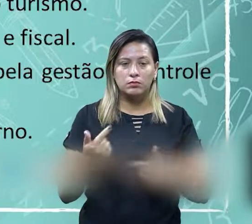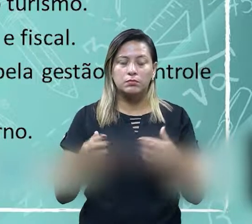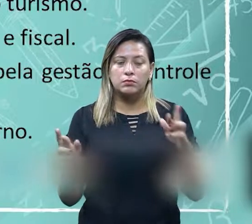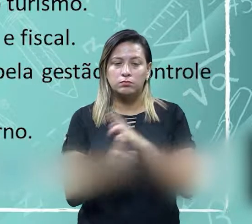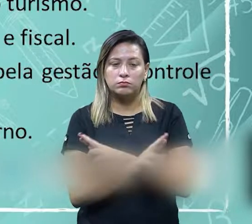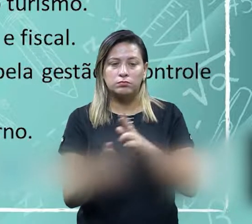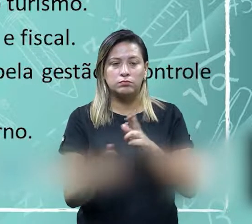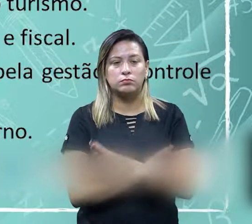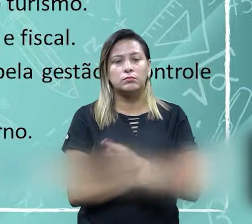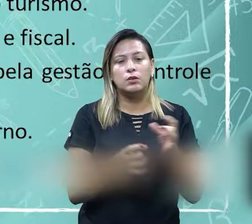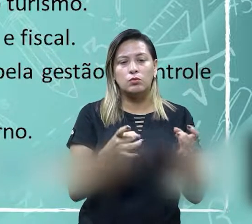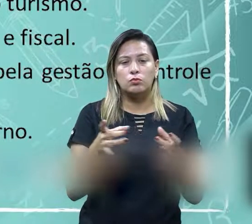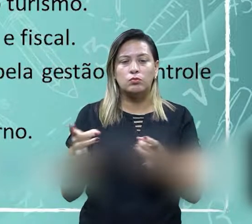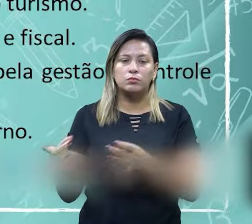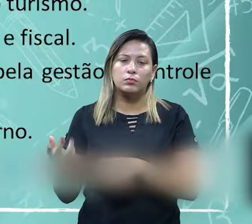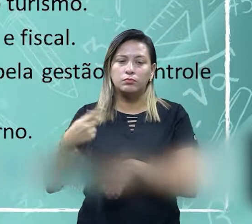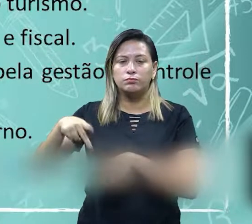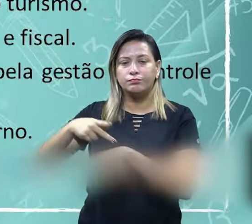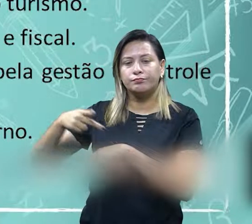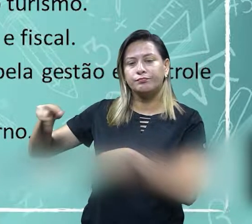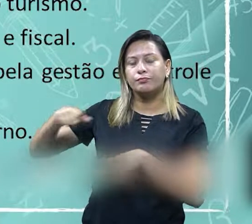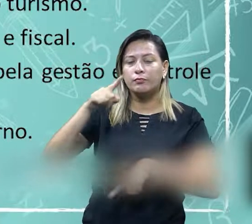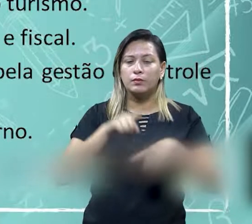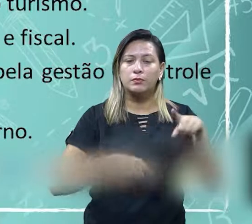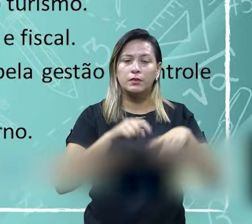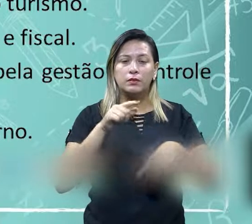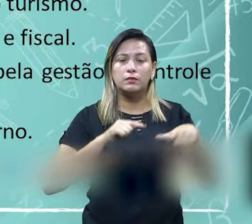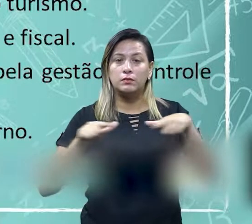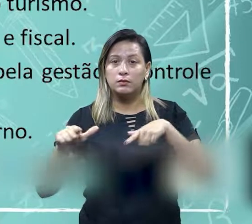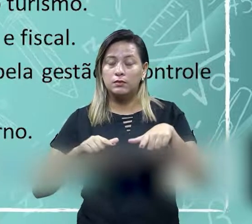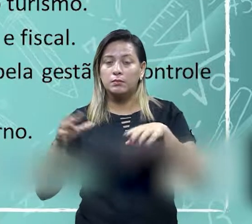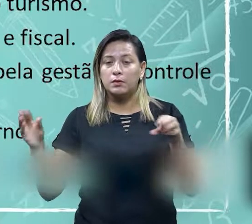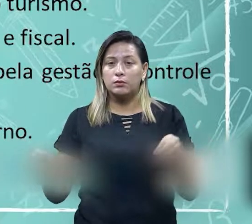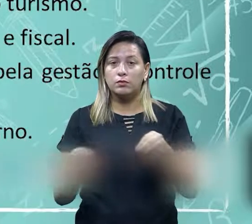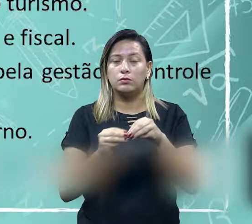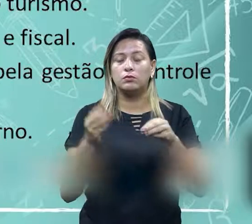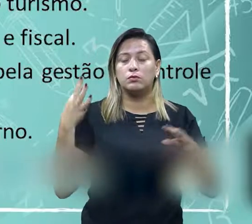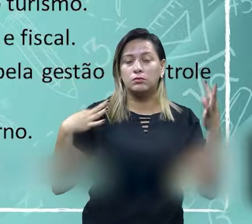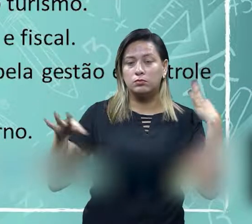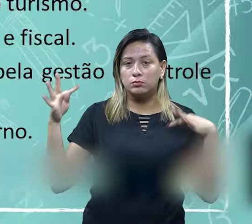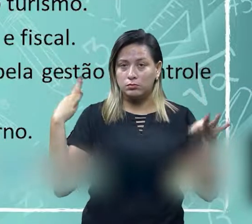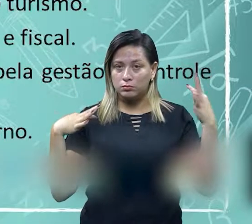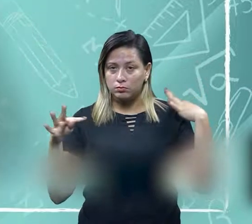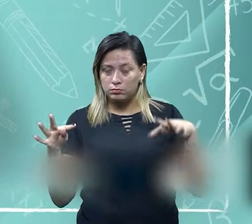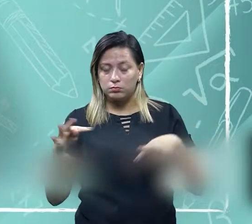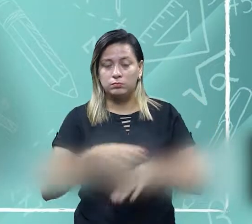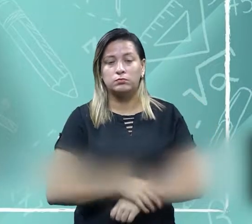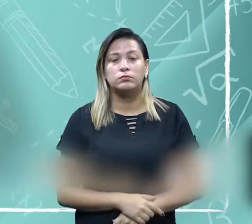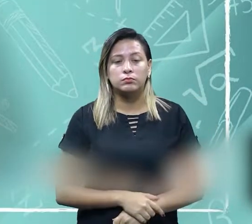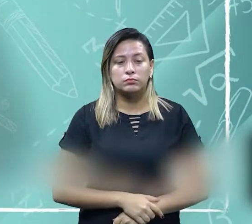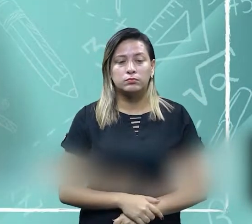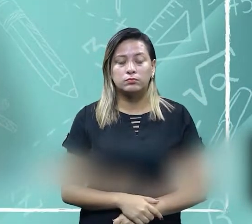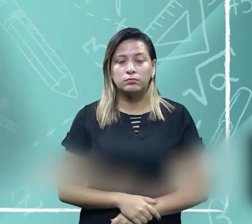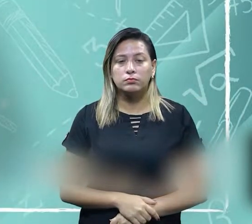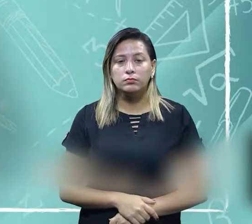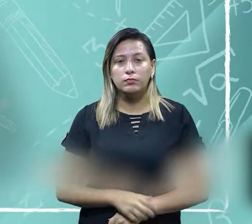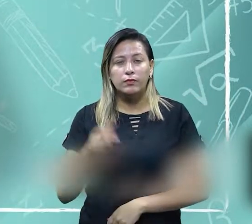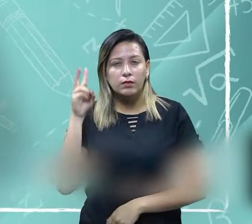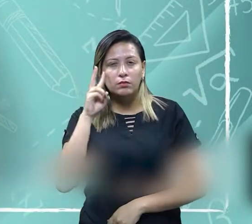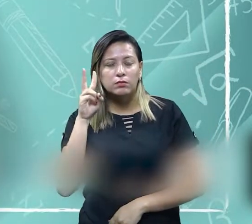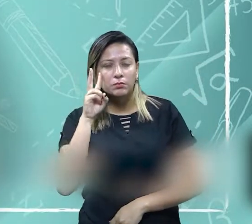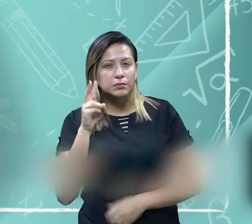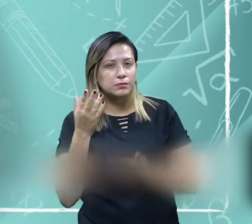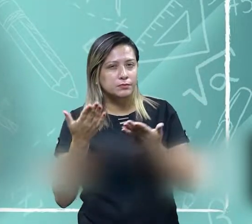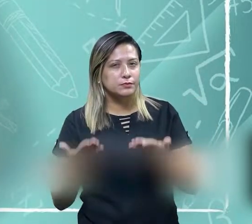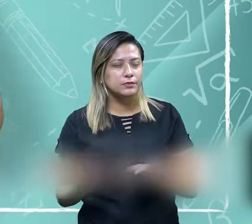ao comércio exterior de bens e serviços, incluindo o turismo. Eu quero lembrar para você que, eu